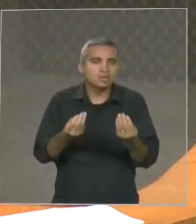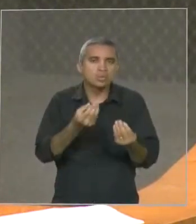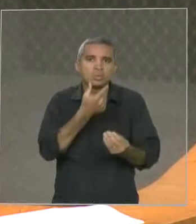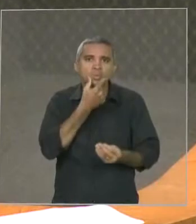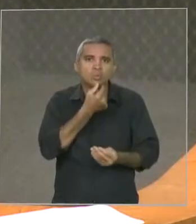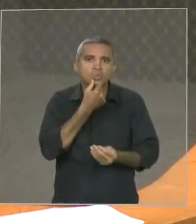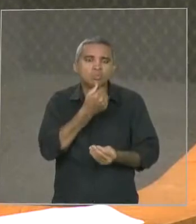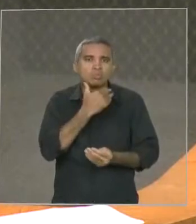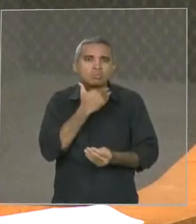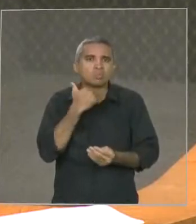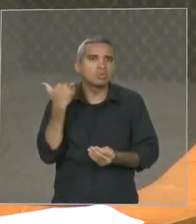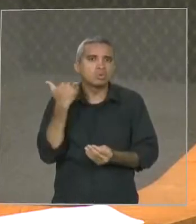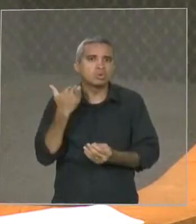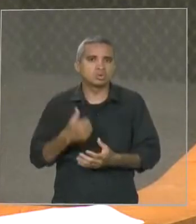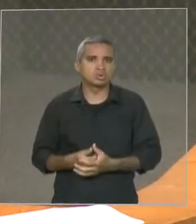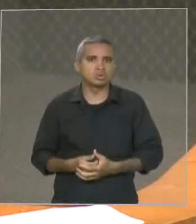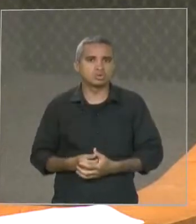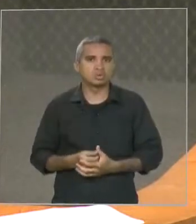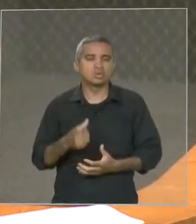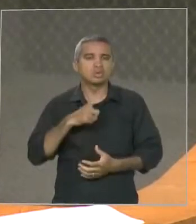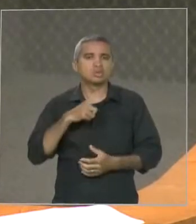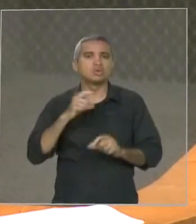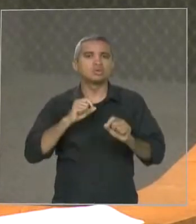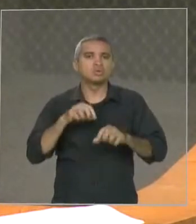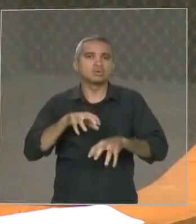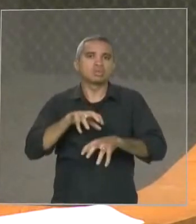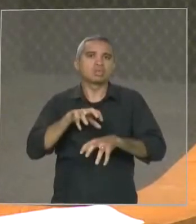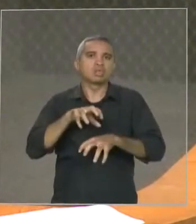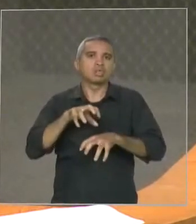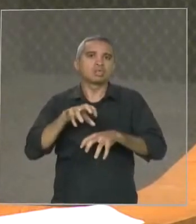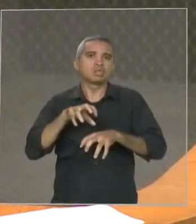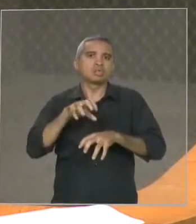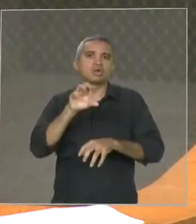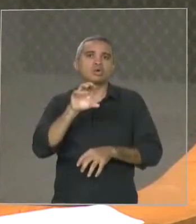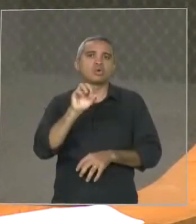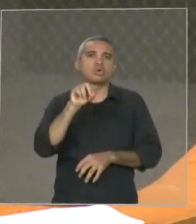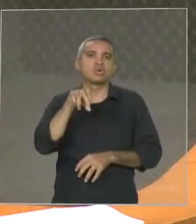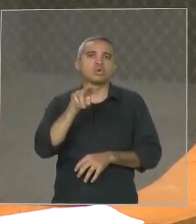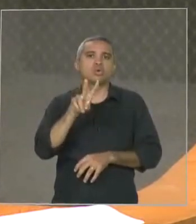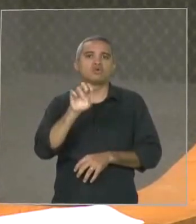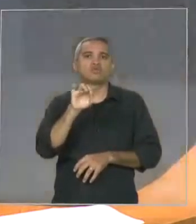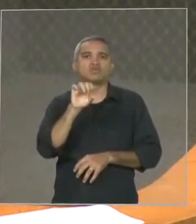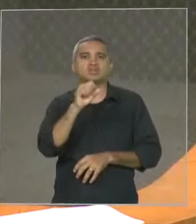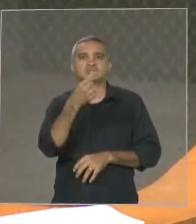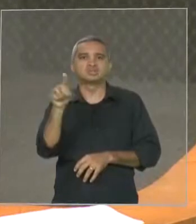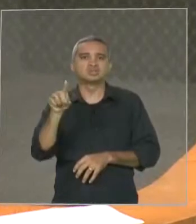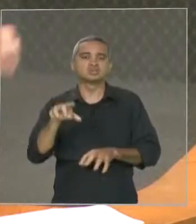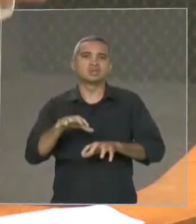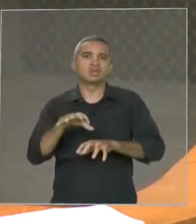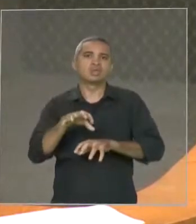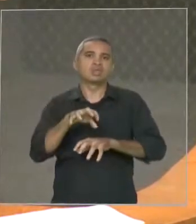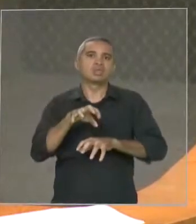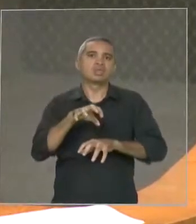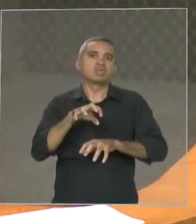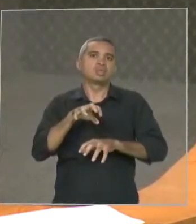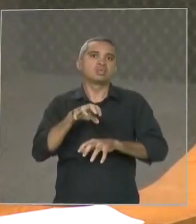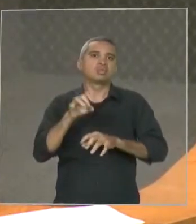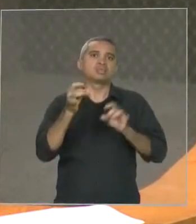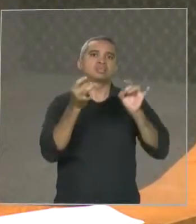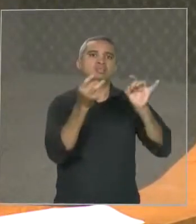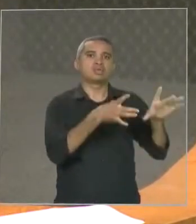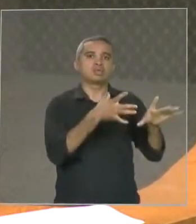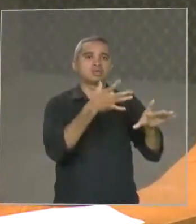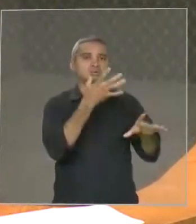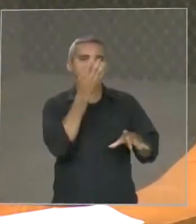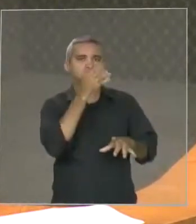ser morto, teve uma convulsão, foi preso, foi colocado lá. Quem deixou lá foram